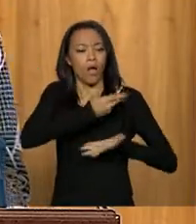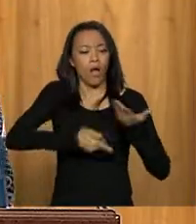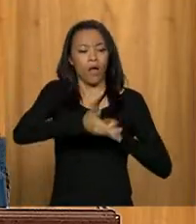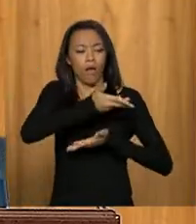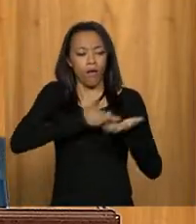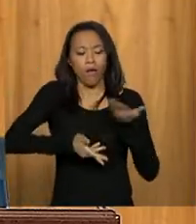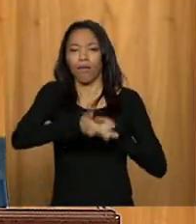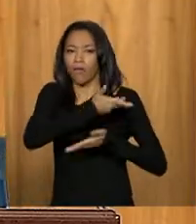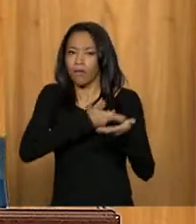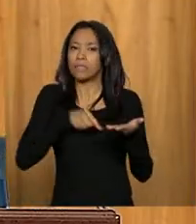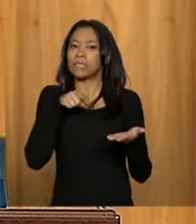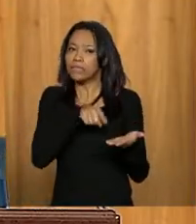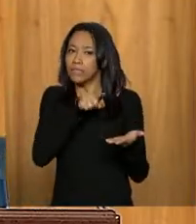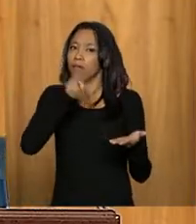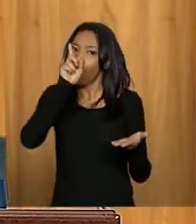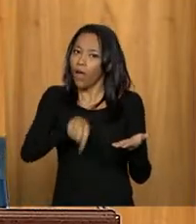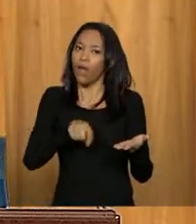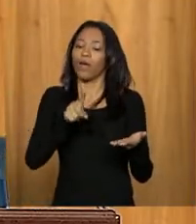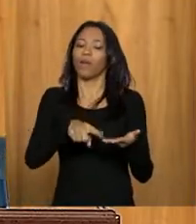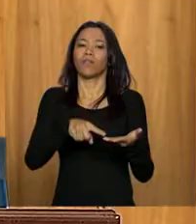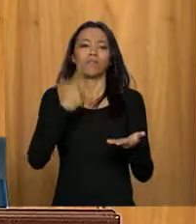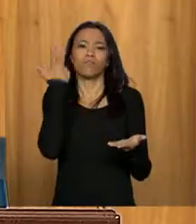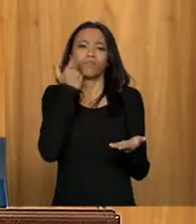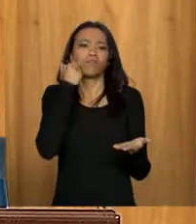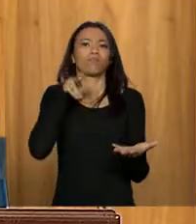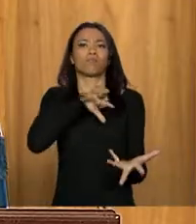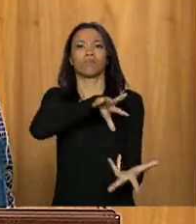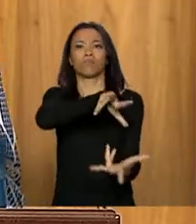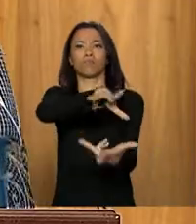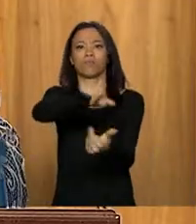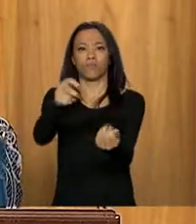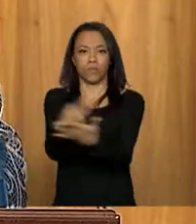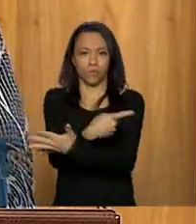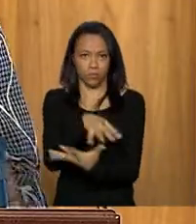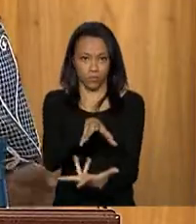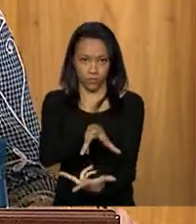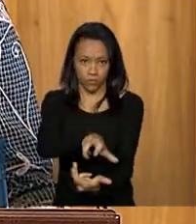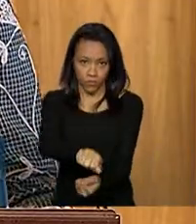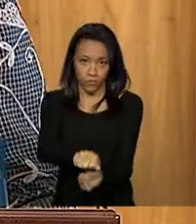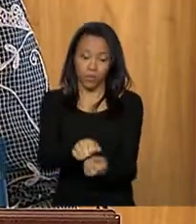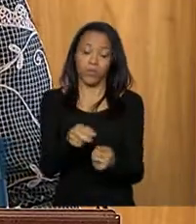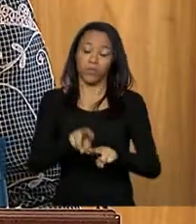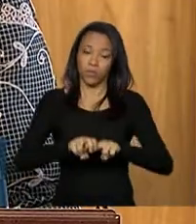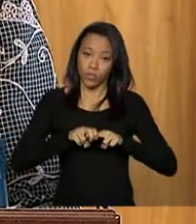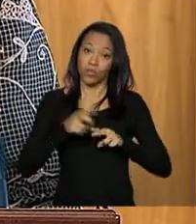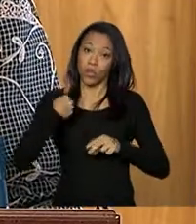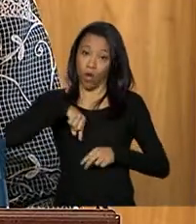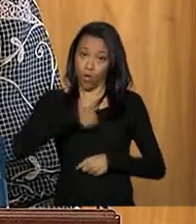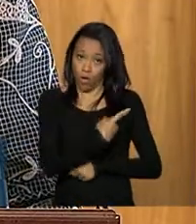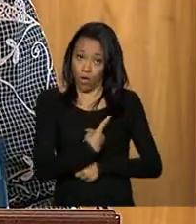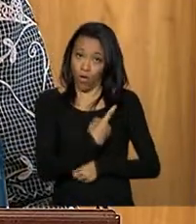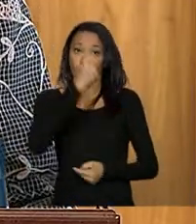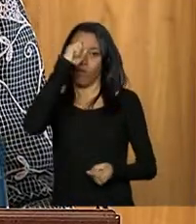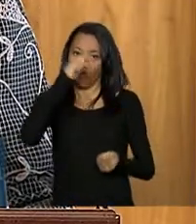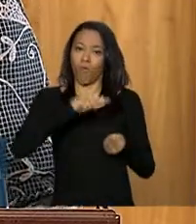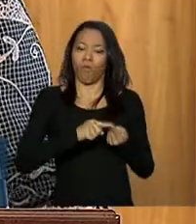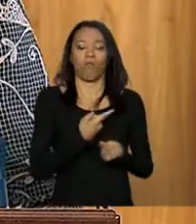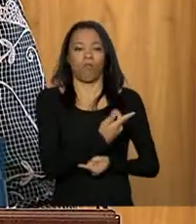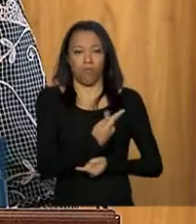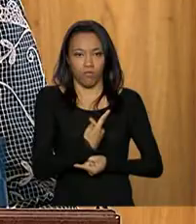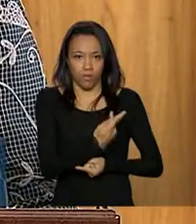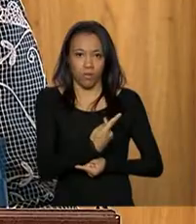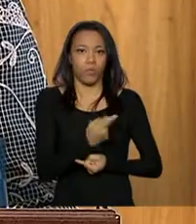da governança internacional. Nesse sentido, concordamos com a importância